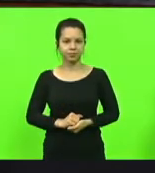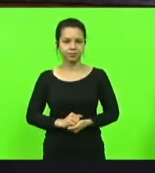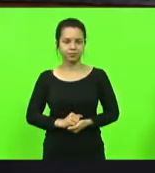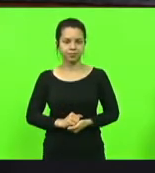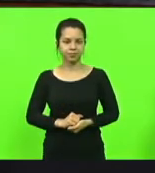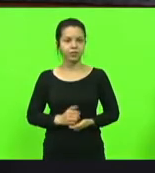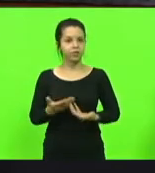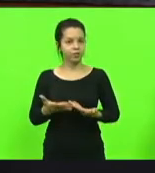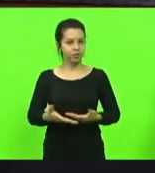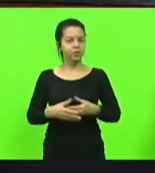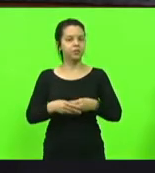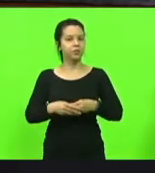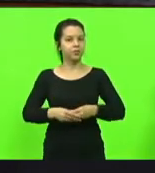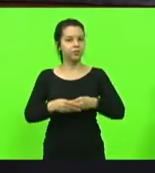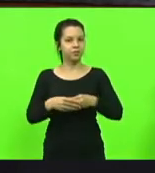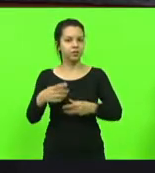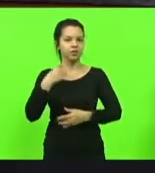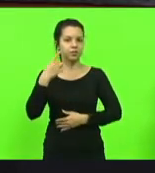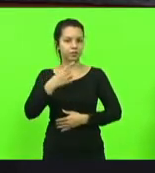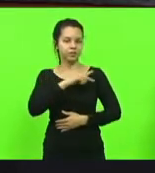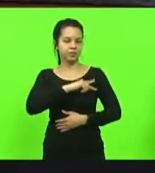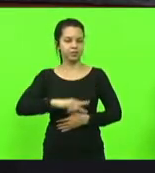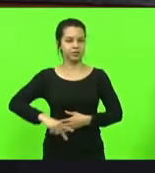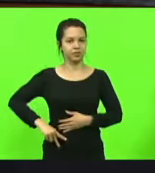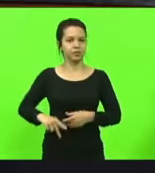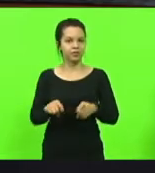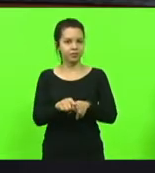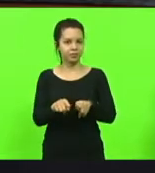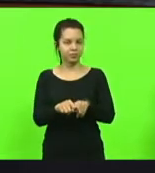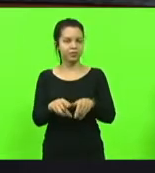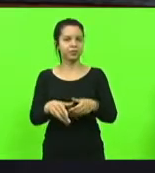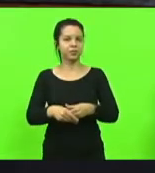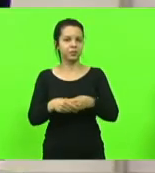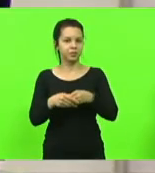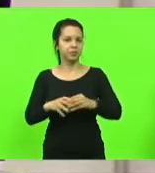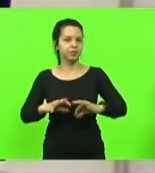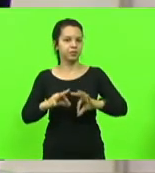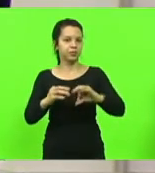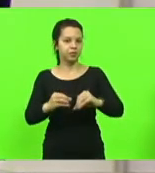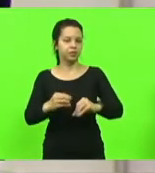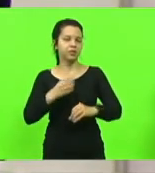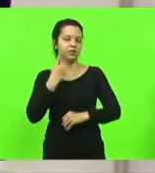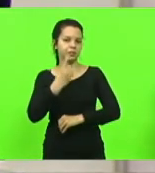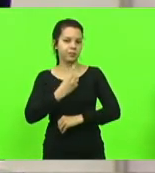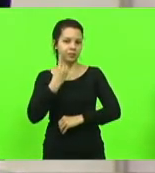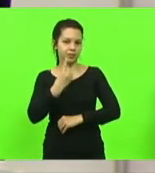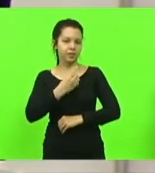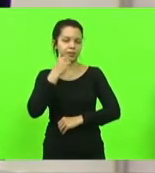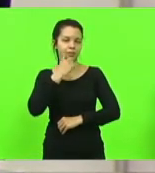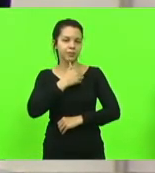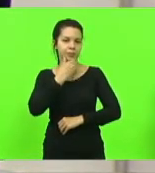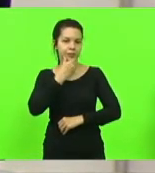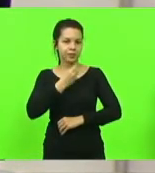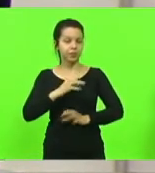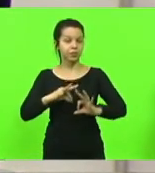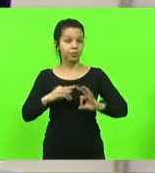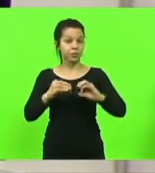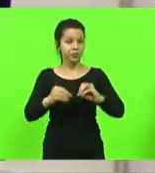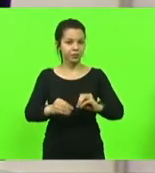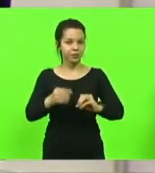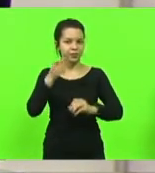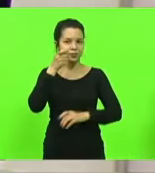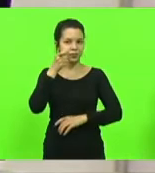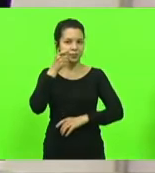Quero cumprimentá-lo, deputado presidente, e também cumprimentar a todos os deputados e deputadas, todos que acompanham esta